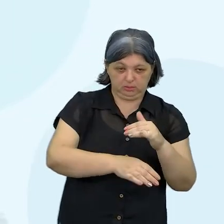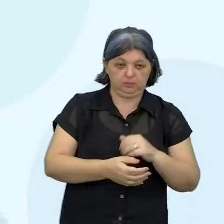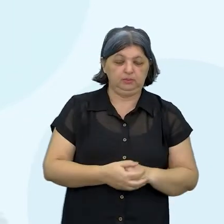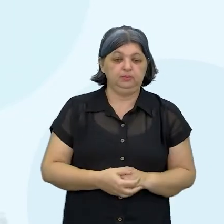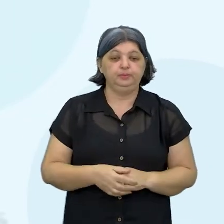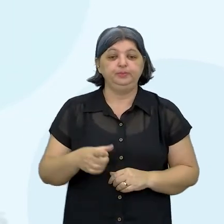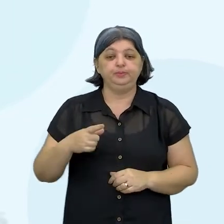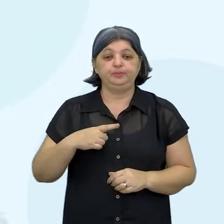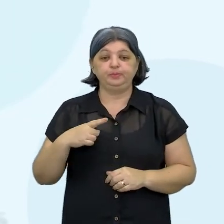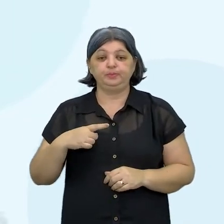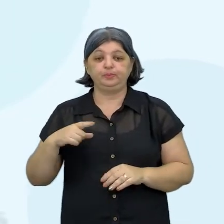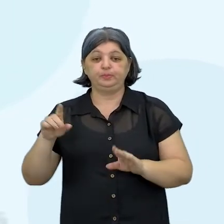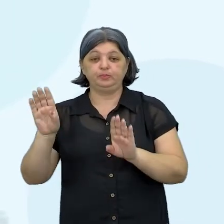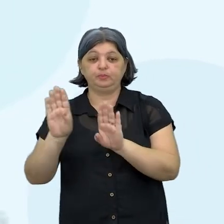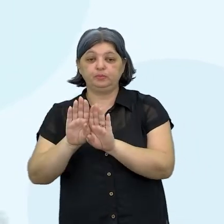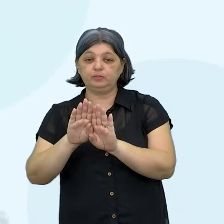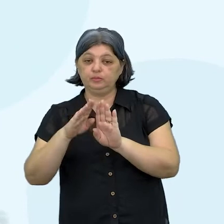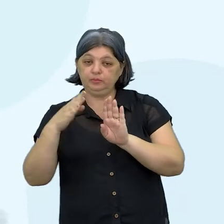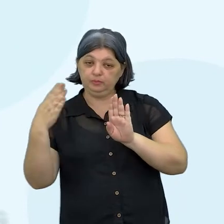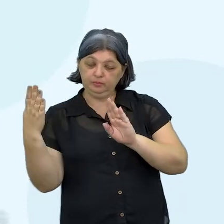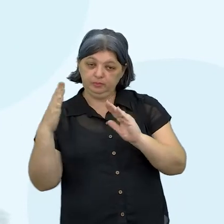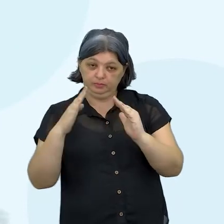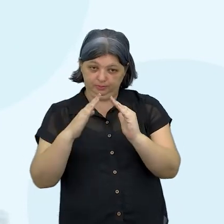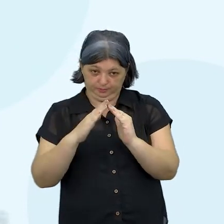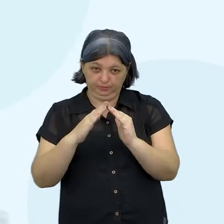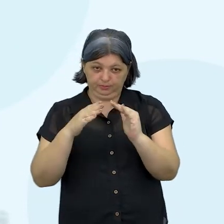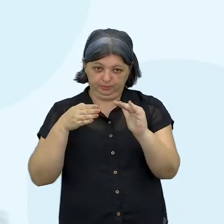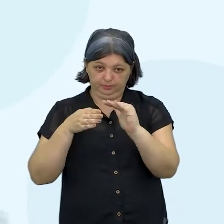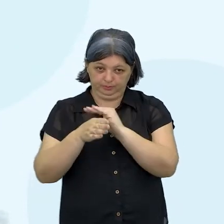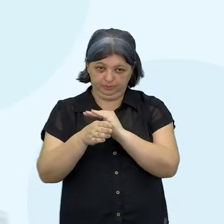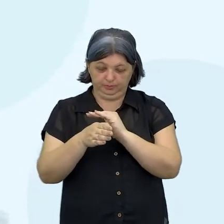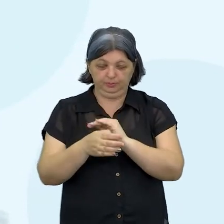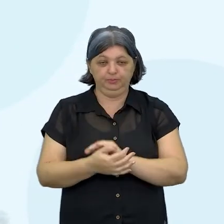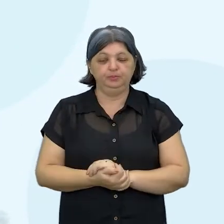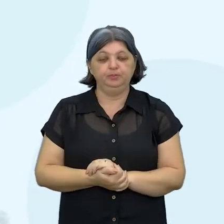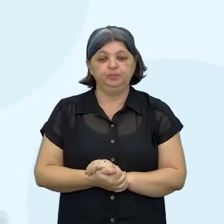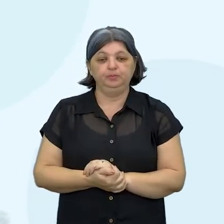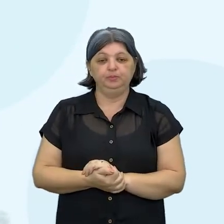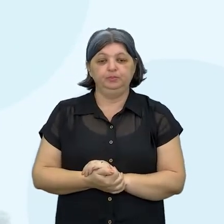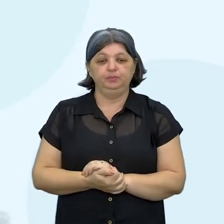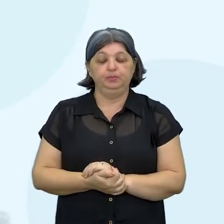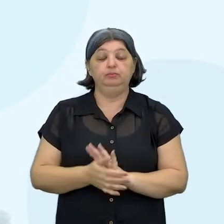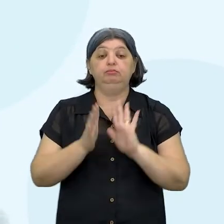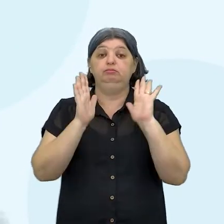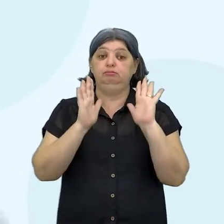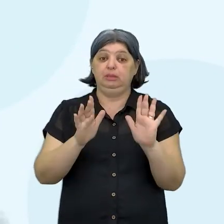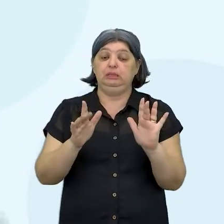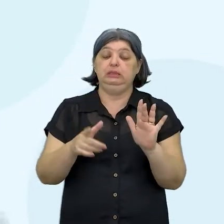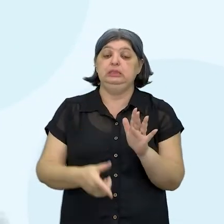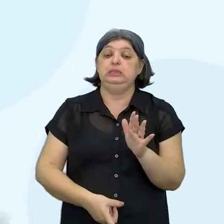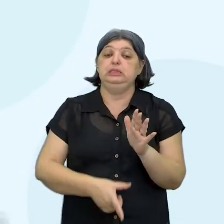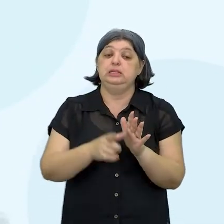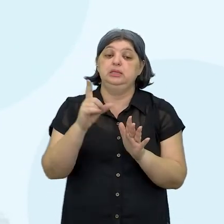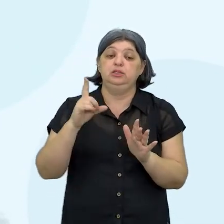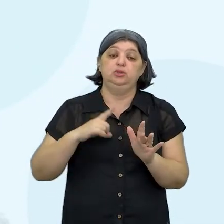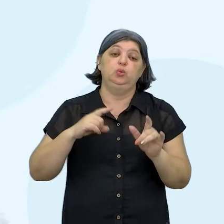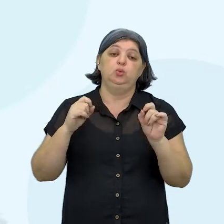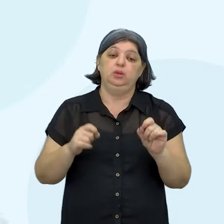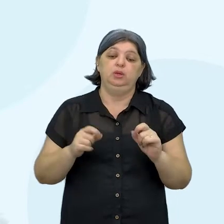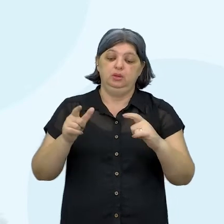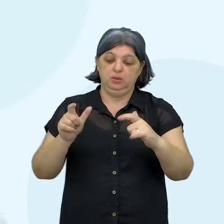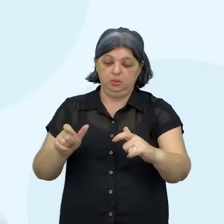a porta de entrada da casa. Antes de entrar para dentro da casa, eu coloquei aqui